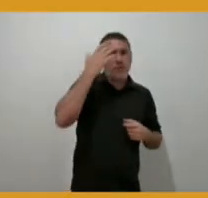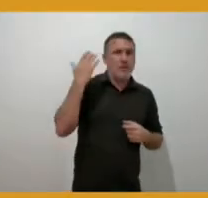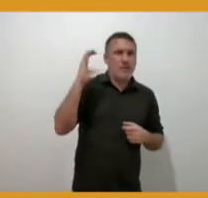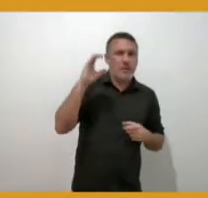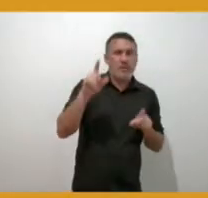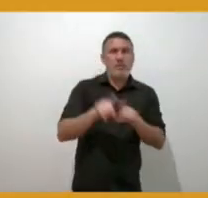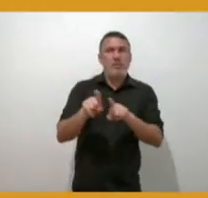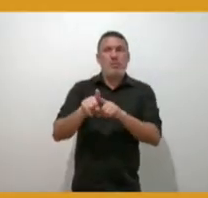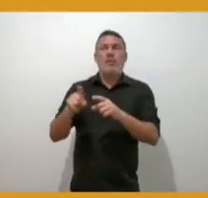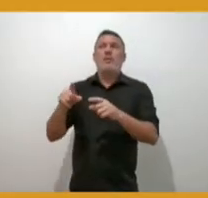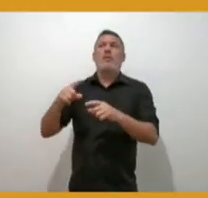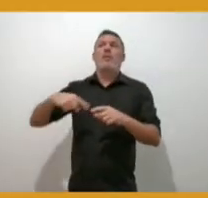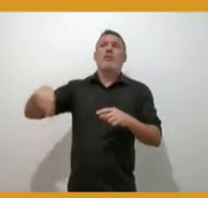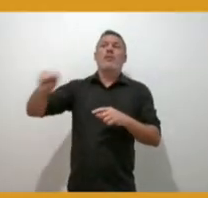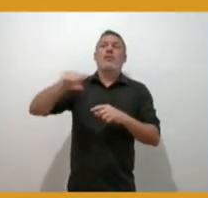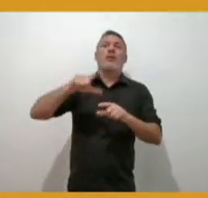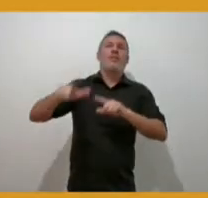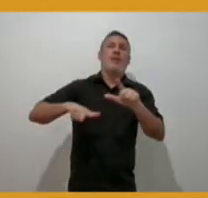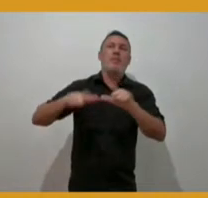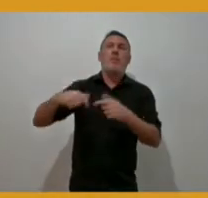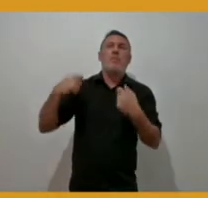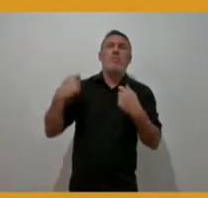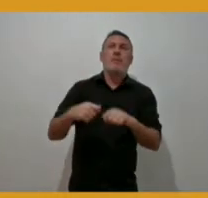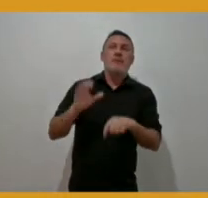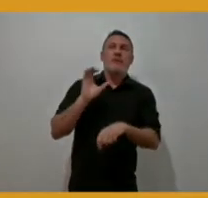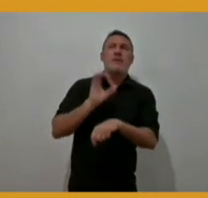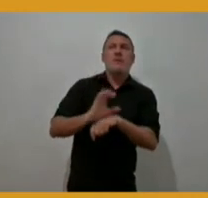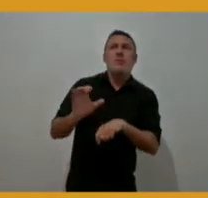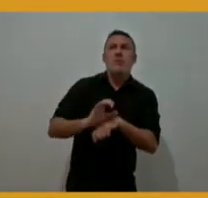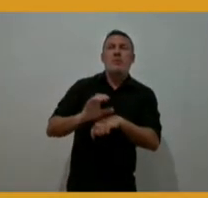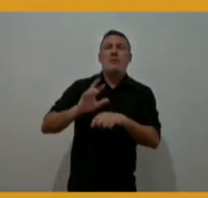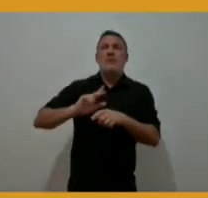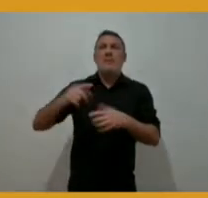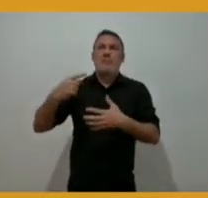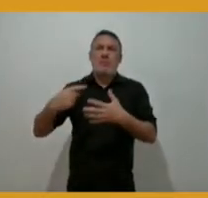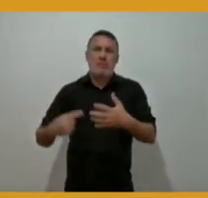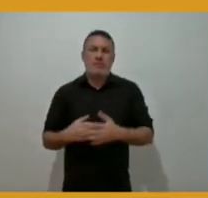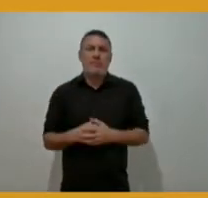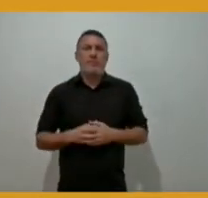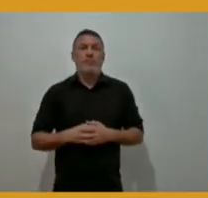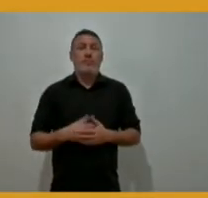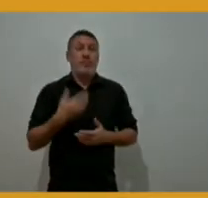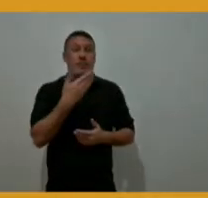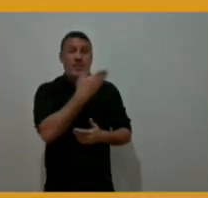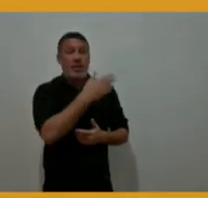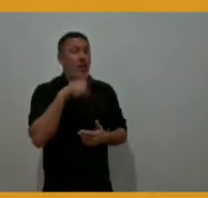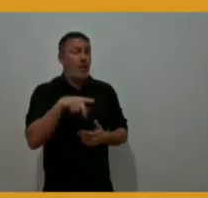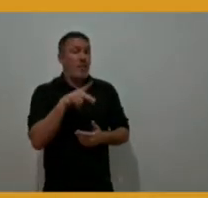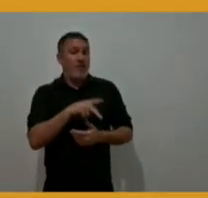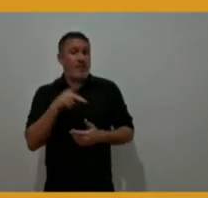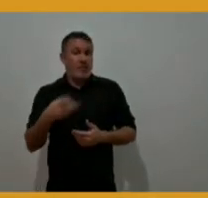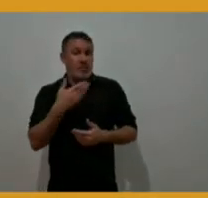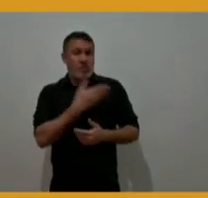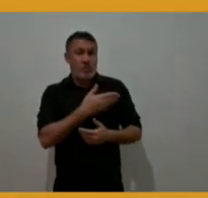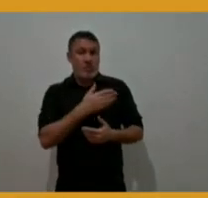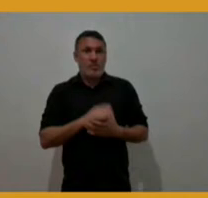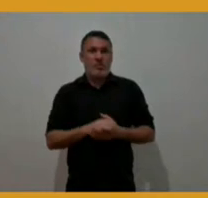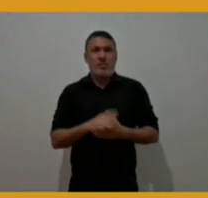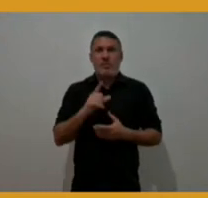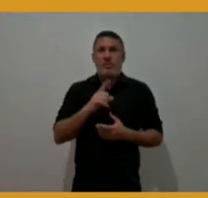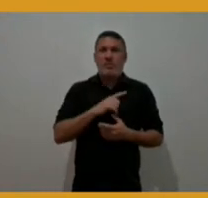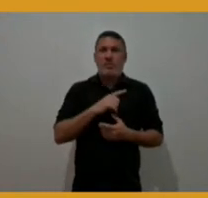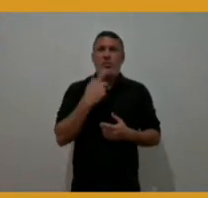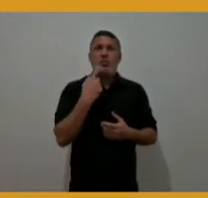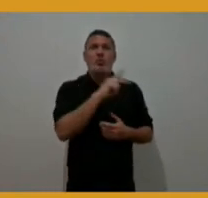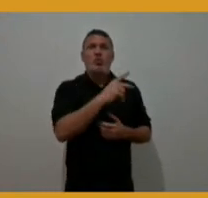cada vez mais complexo. A professora Valdete Nunes Teodoro dedicou a sua vida à